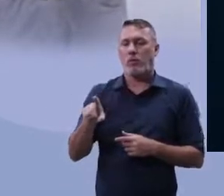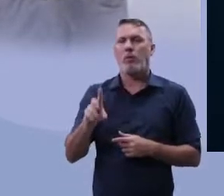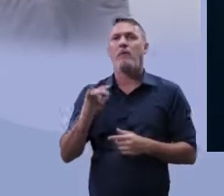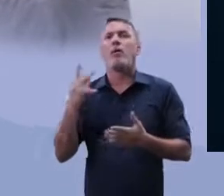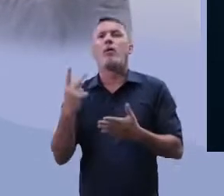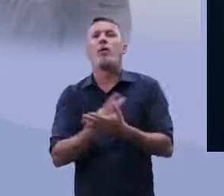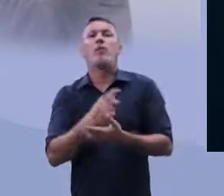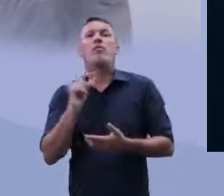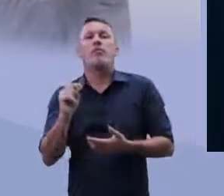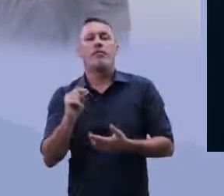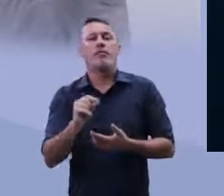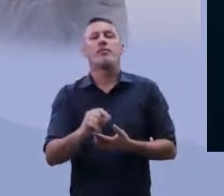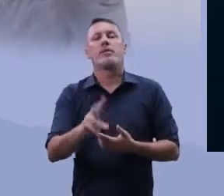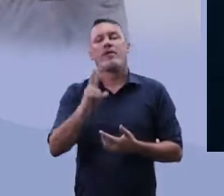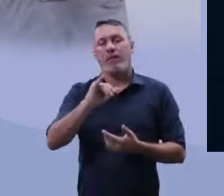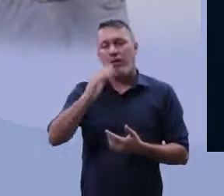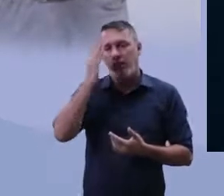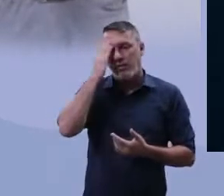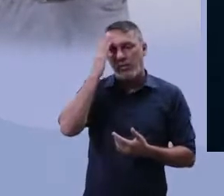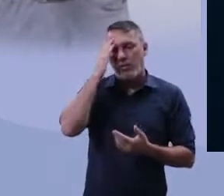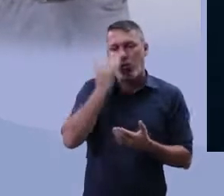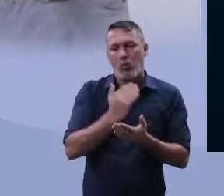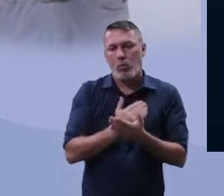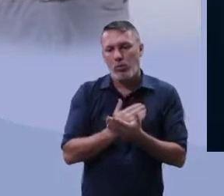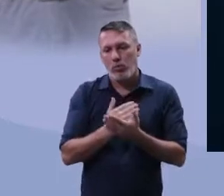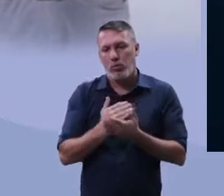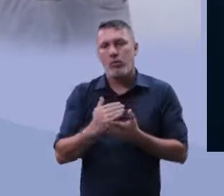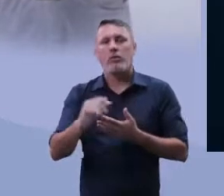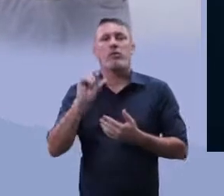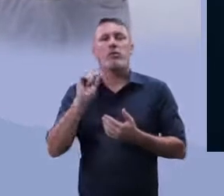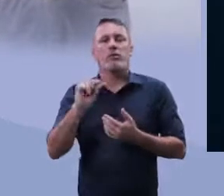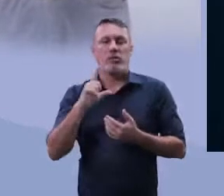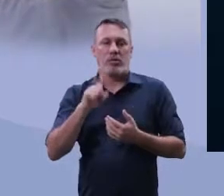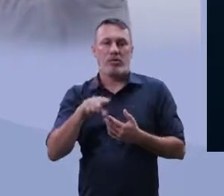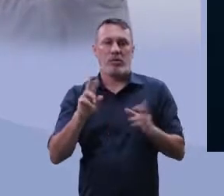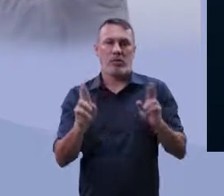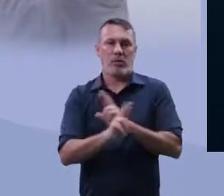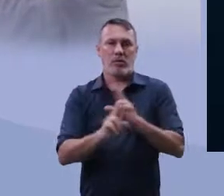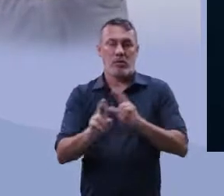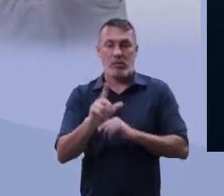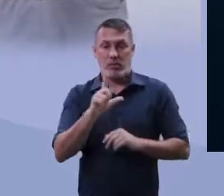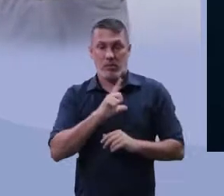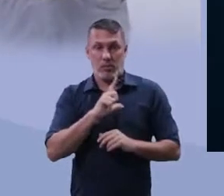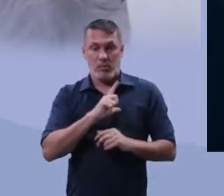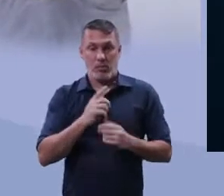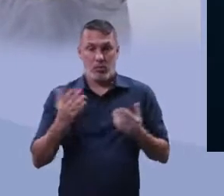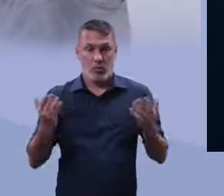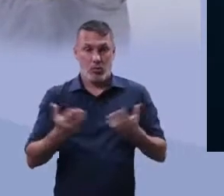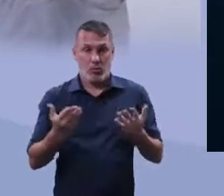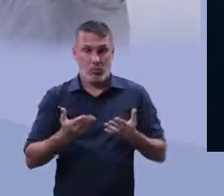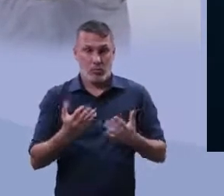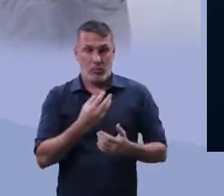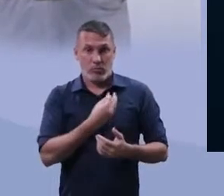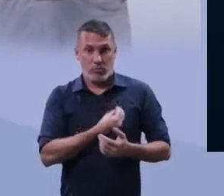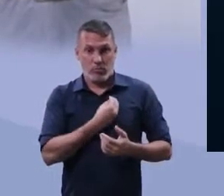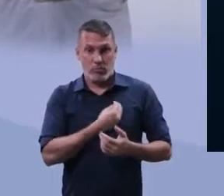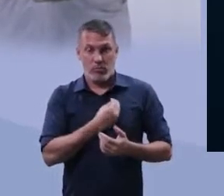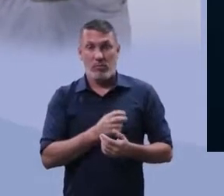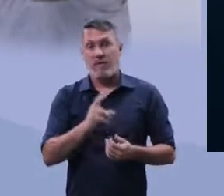que vai acontecer? Nós vamos começar a entender que a relação que nós